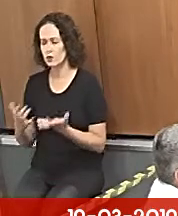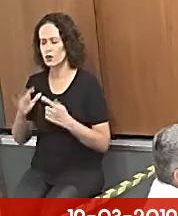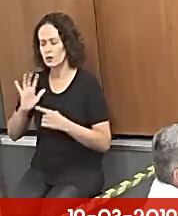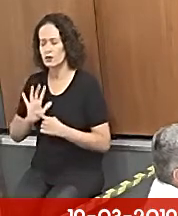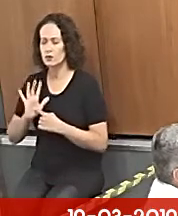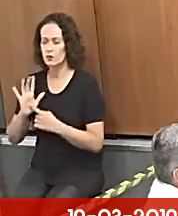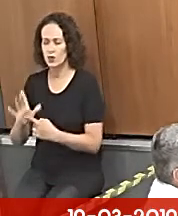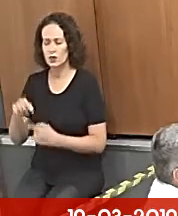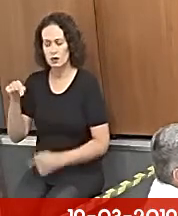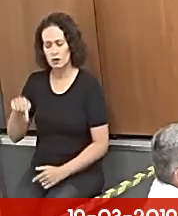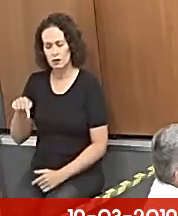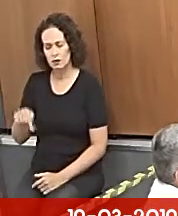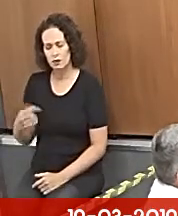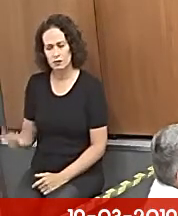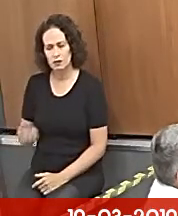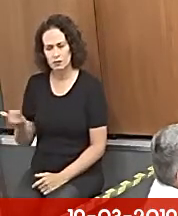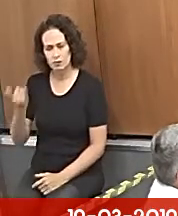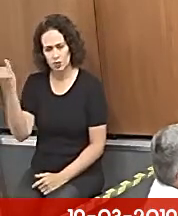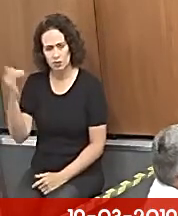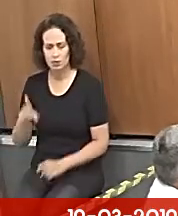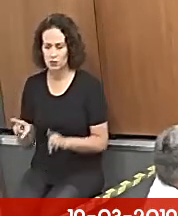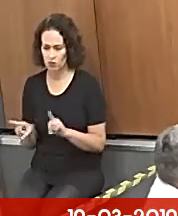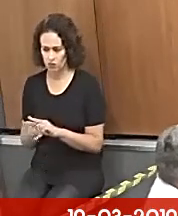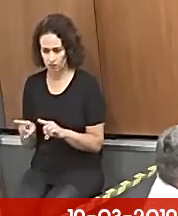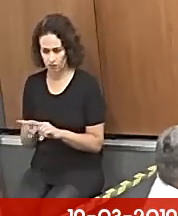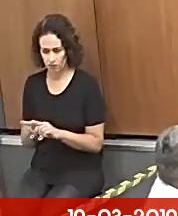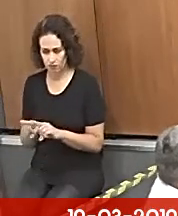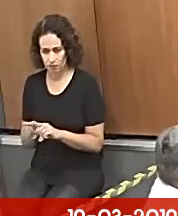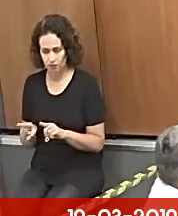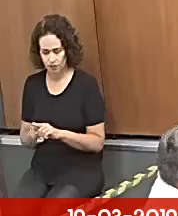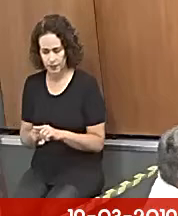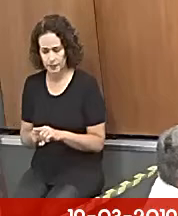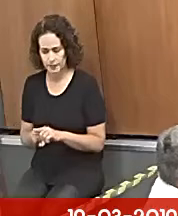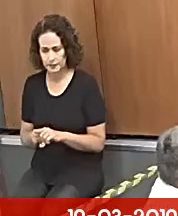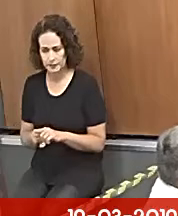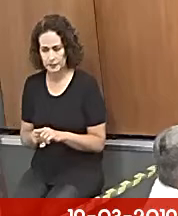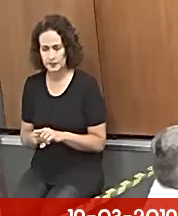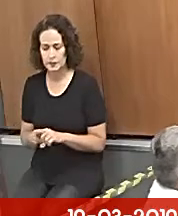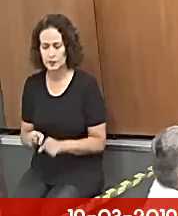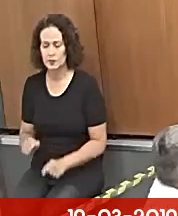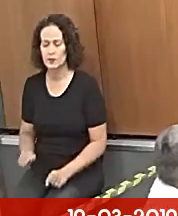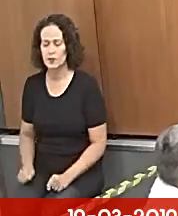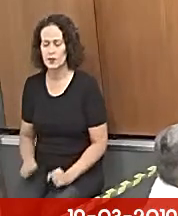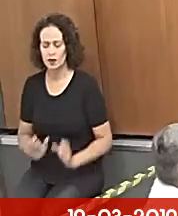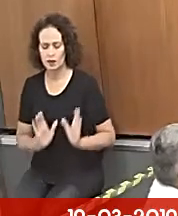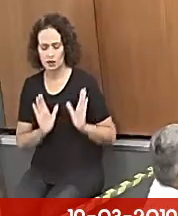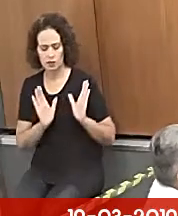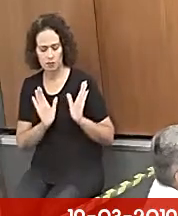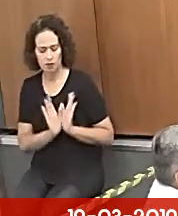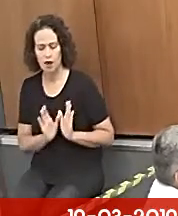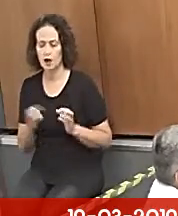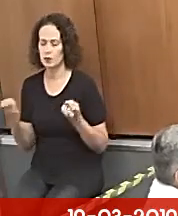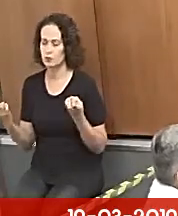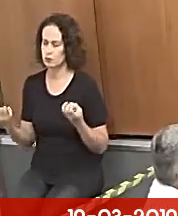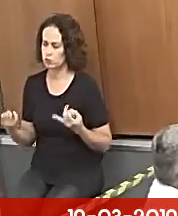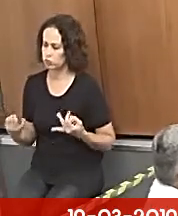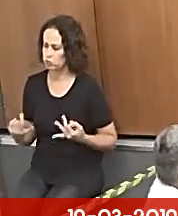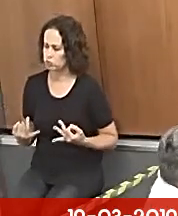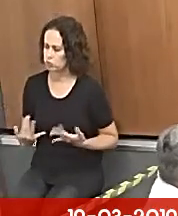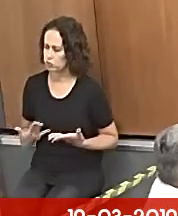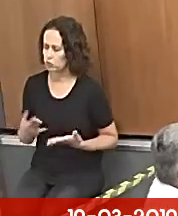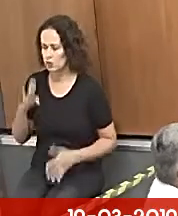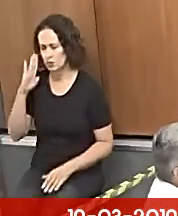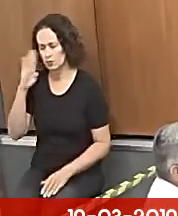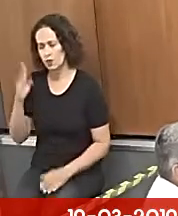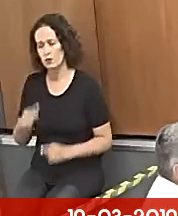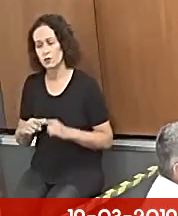é que tá se tratando prioritariamente a questão das apaes do down tudo mas